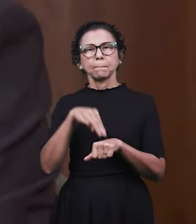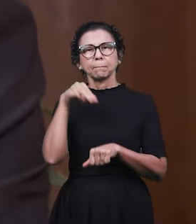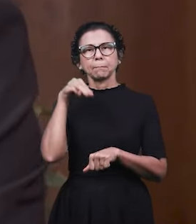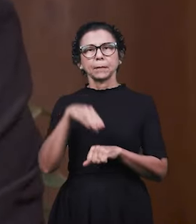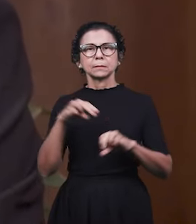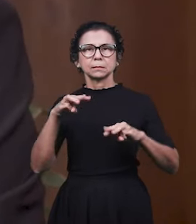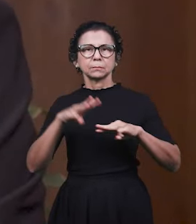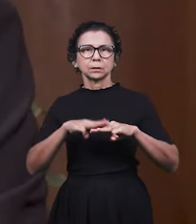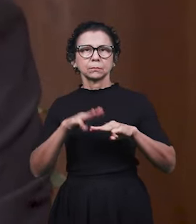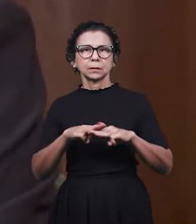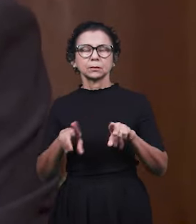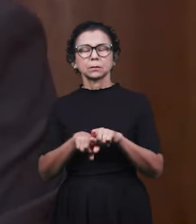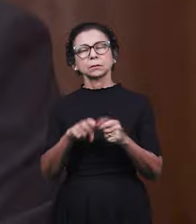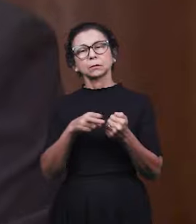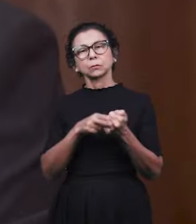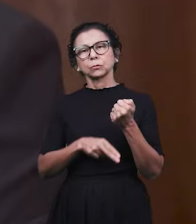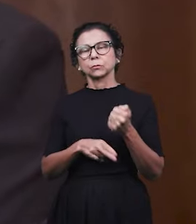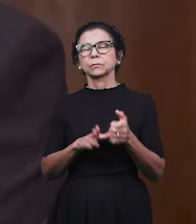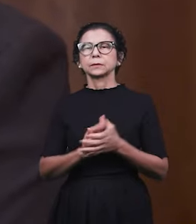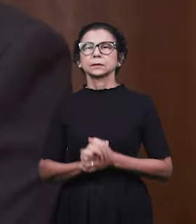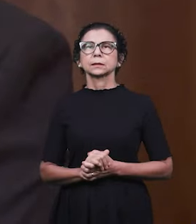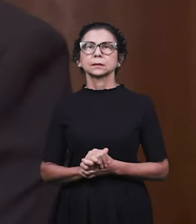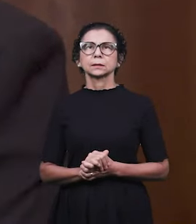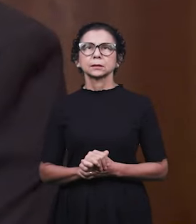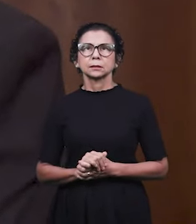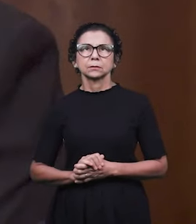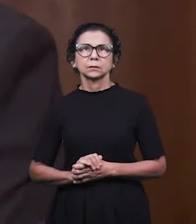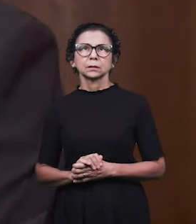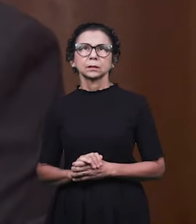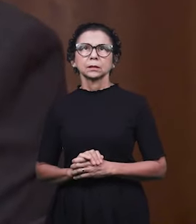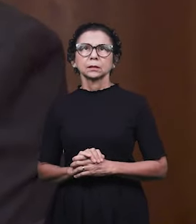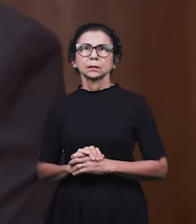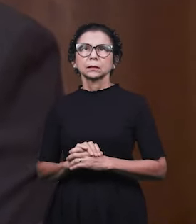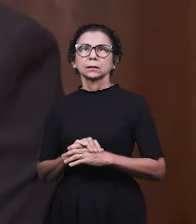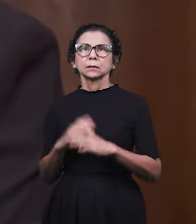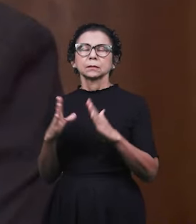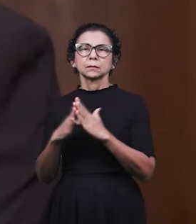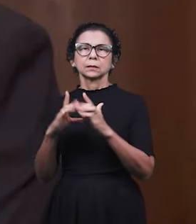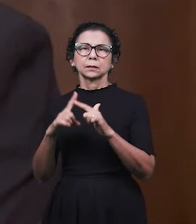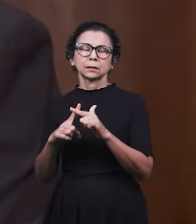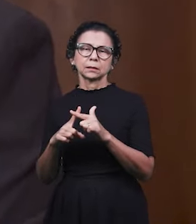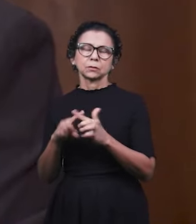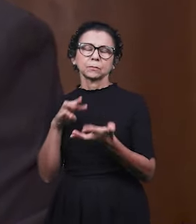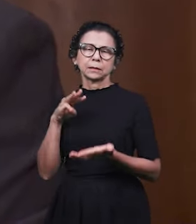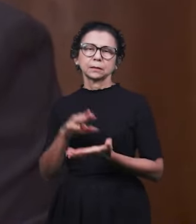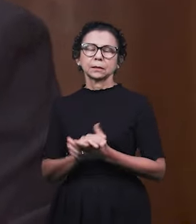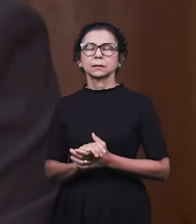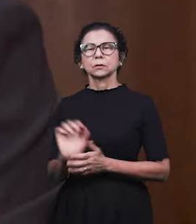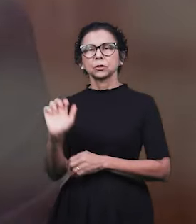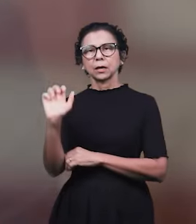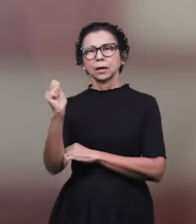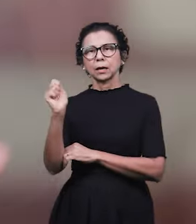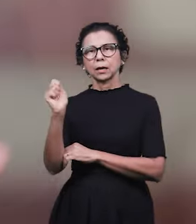matemática também pela UFES. Eu sou da igreja de Araçás 3, do ministério do pastor Fabiano Polonini. E minha família tem minha esposa, que está